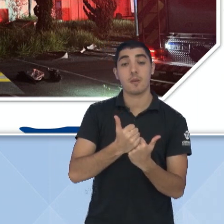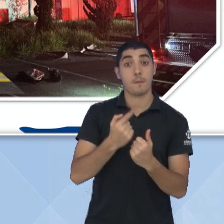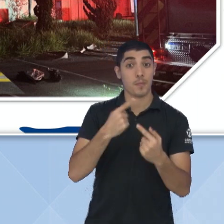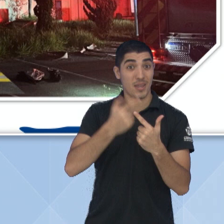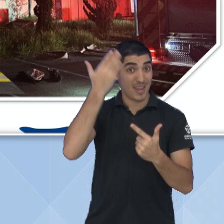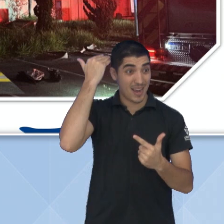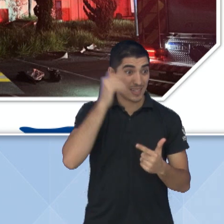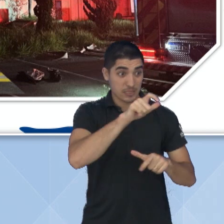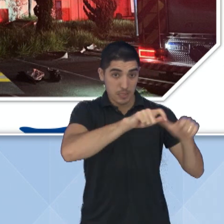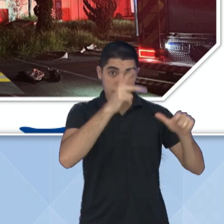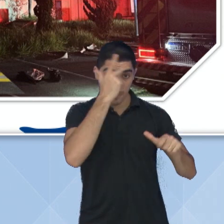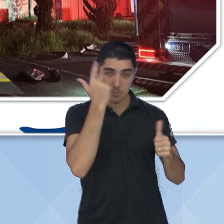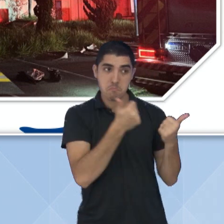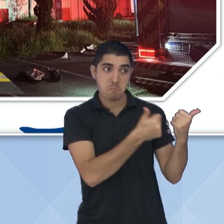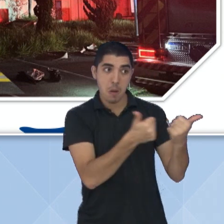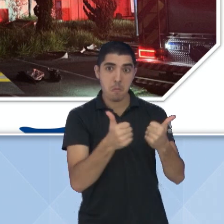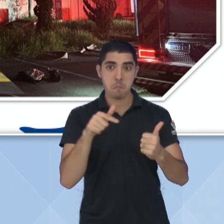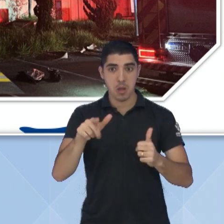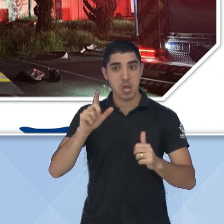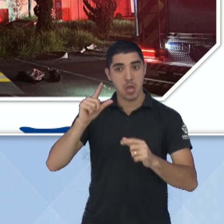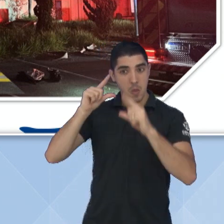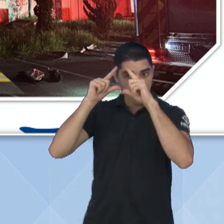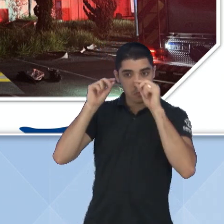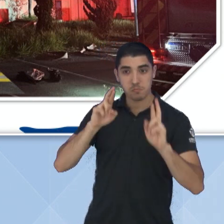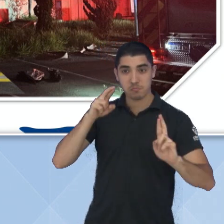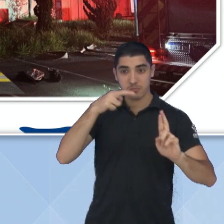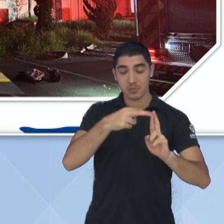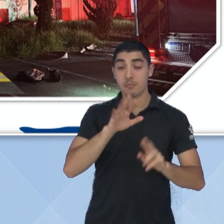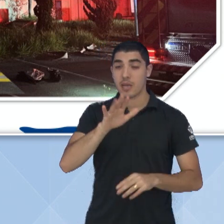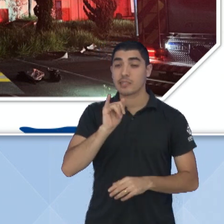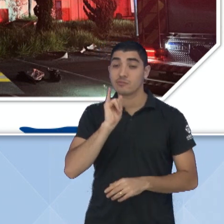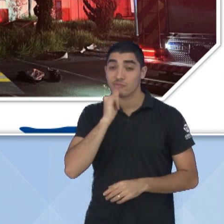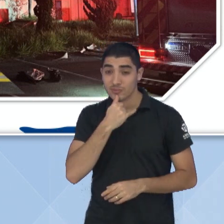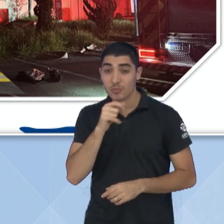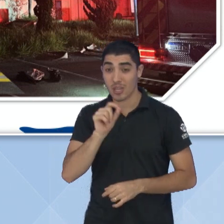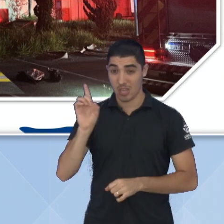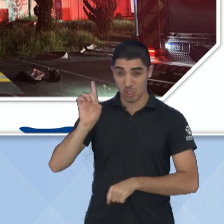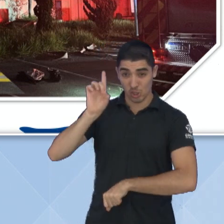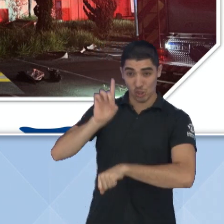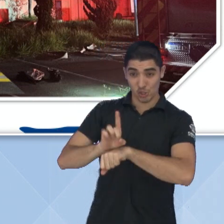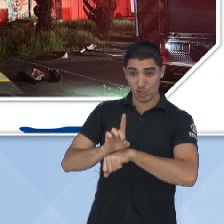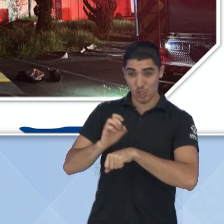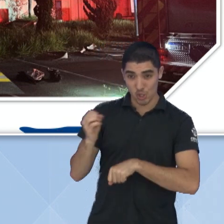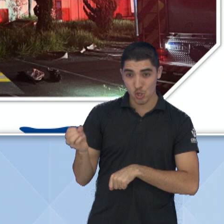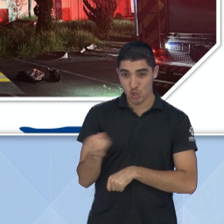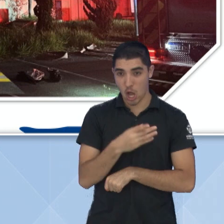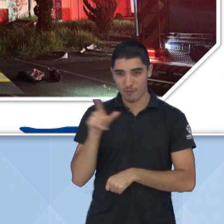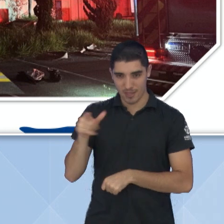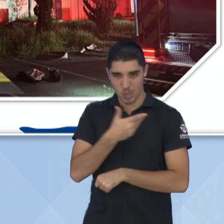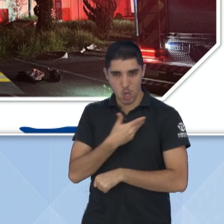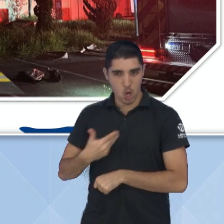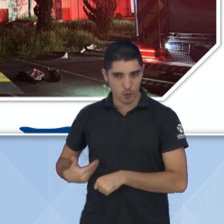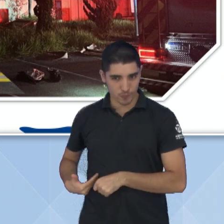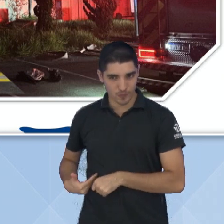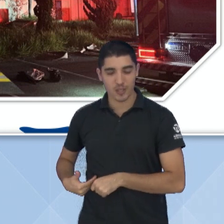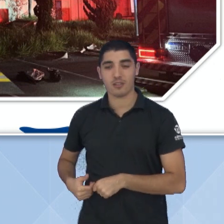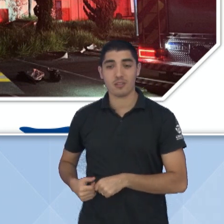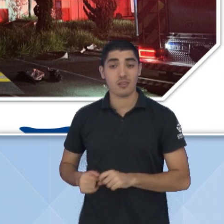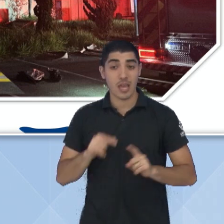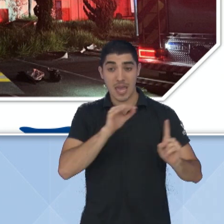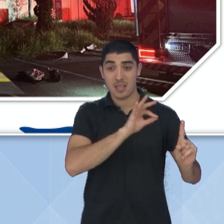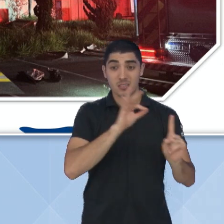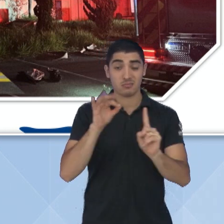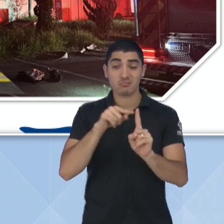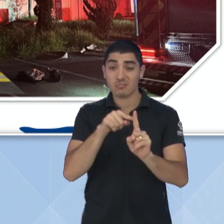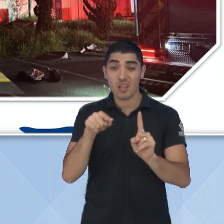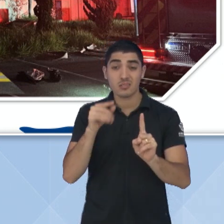referência. Infelizmente, esses novos gestores, que foram indicados pelo governo, não eram